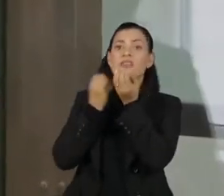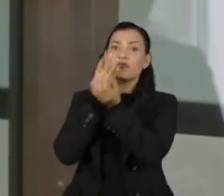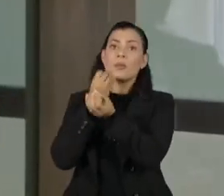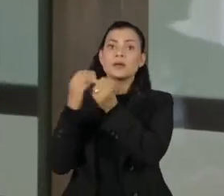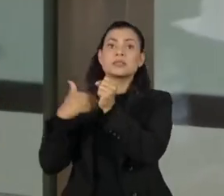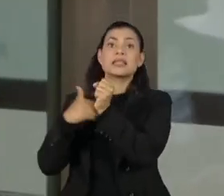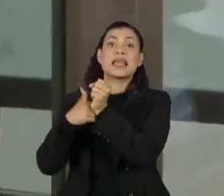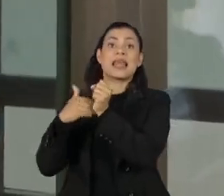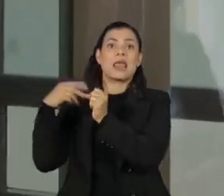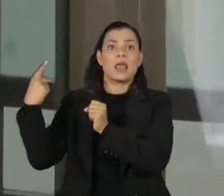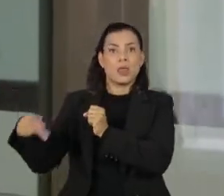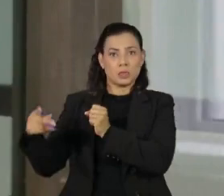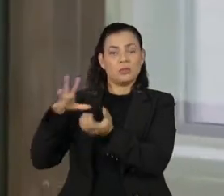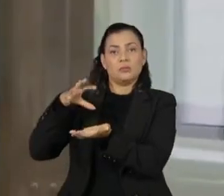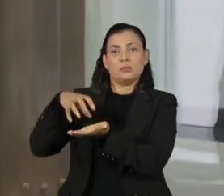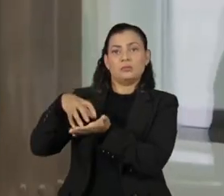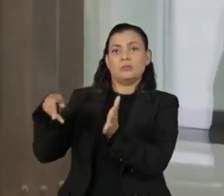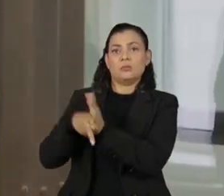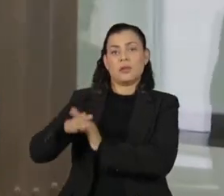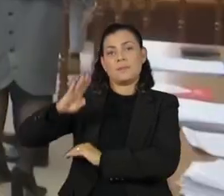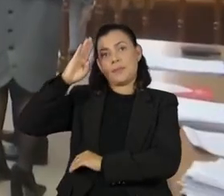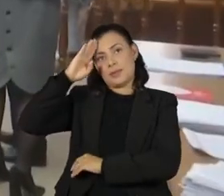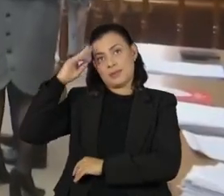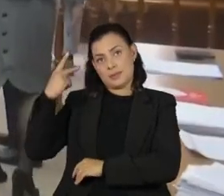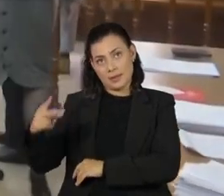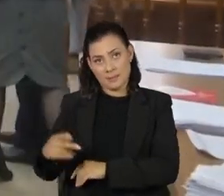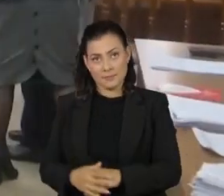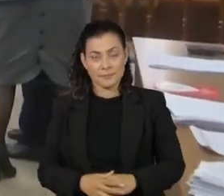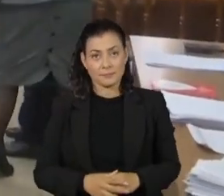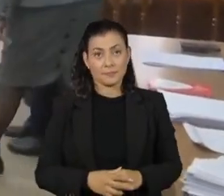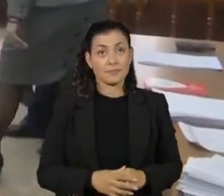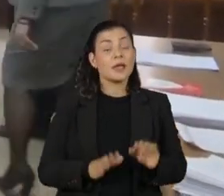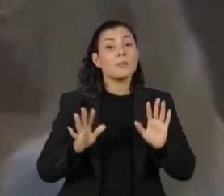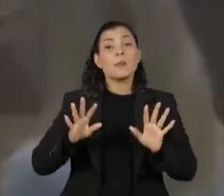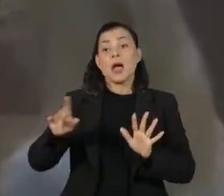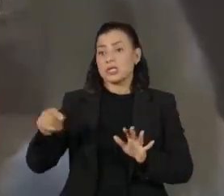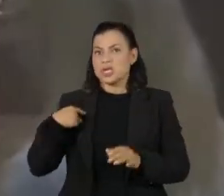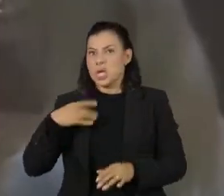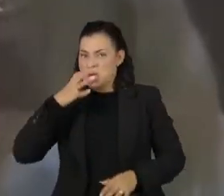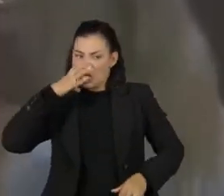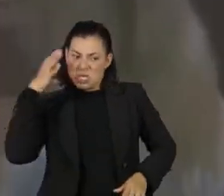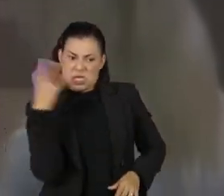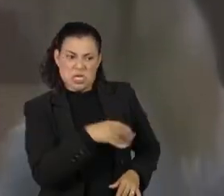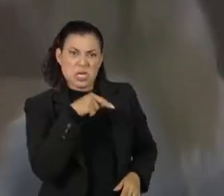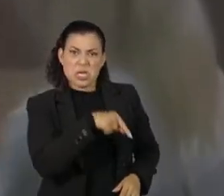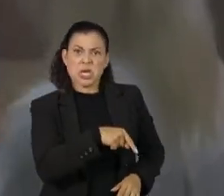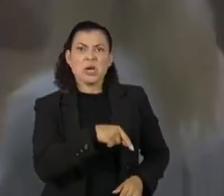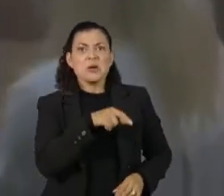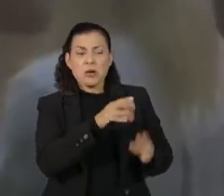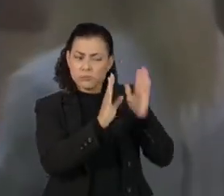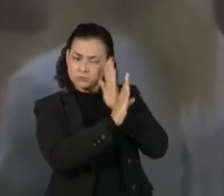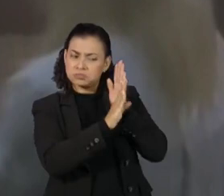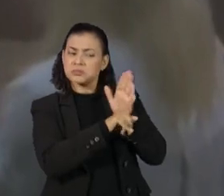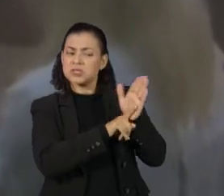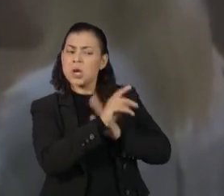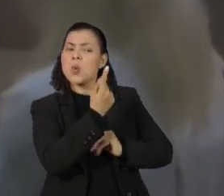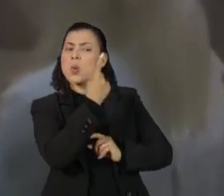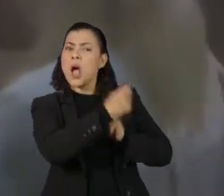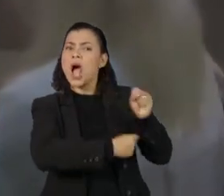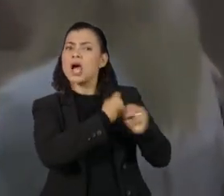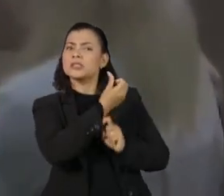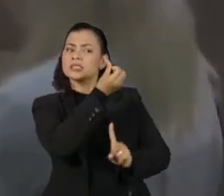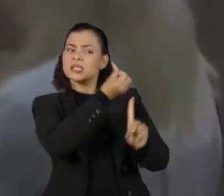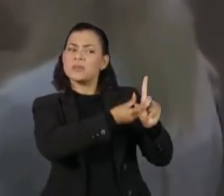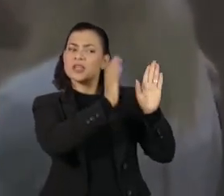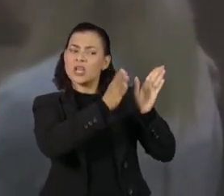secretas de uma instalação militar a acusação alega que monitorava Ivan há um ano e seis